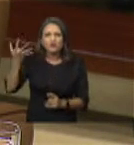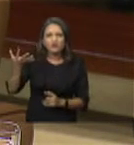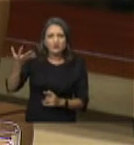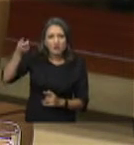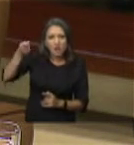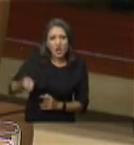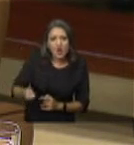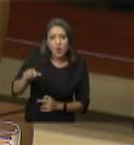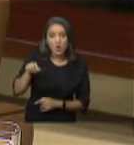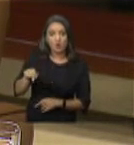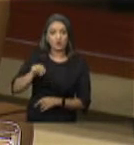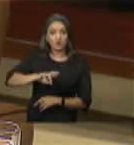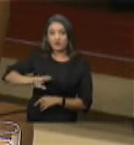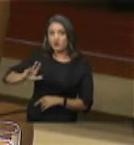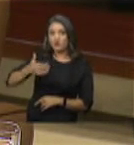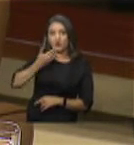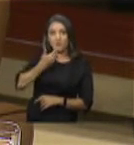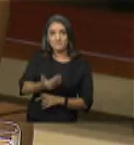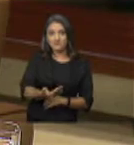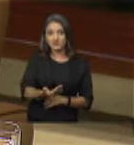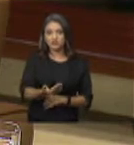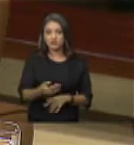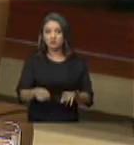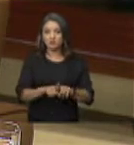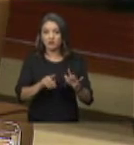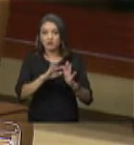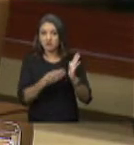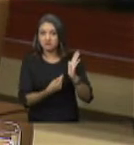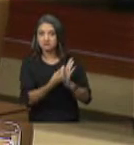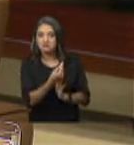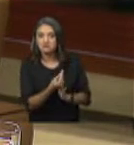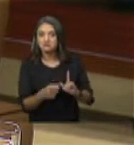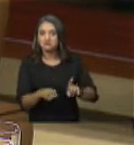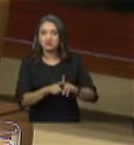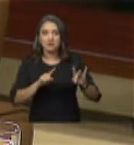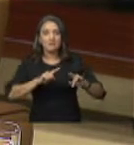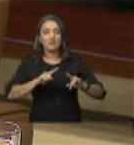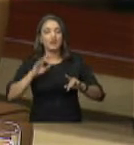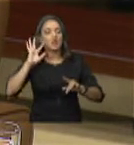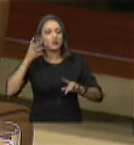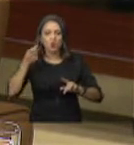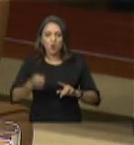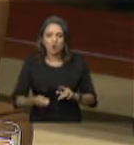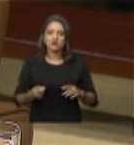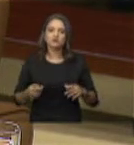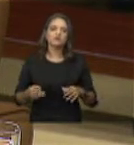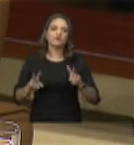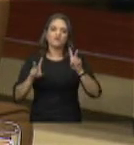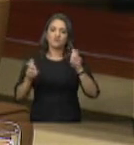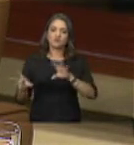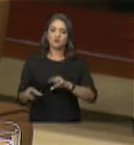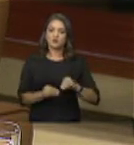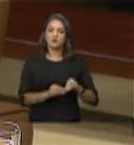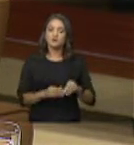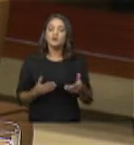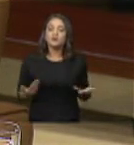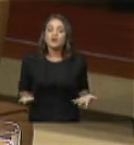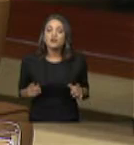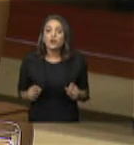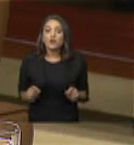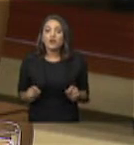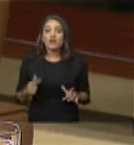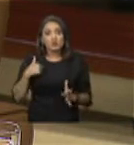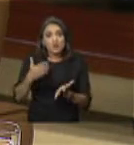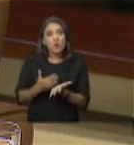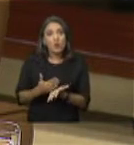foram suscitada na pelo extremo nem ventilada na porta recorrido fecho aspas dessa situação e eu estou